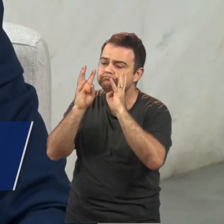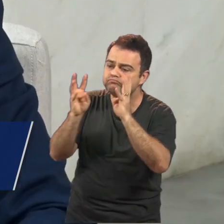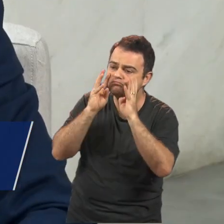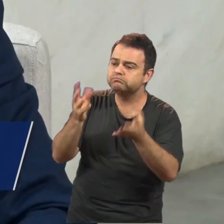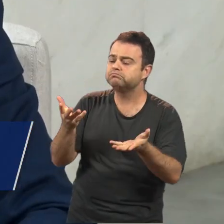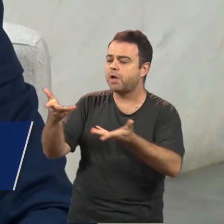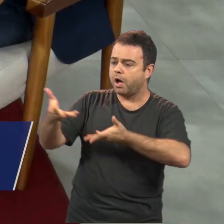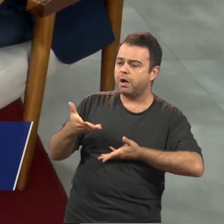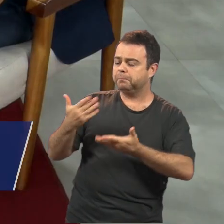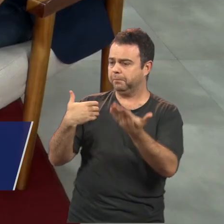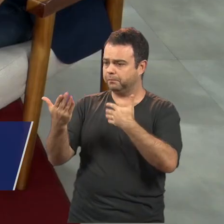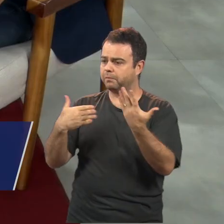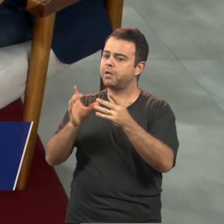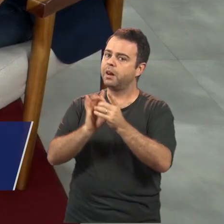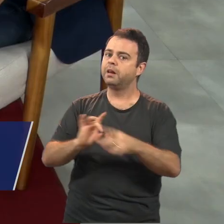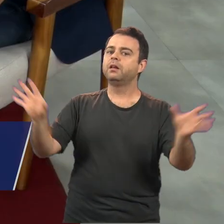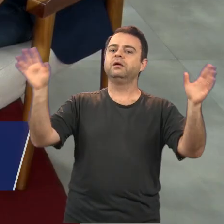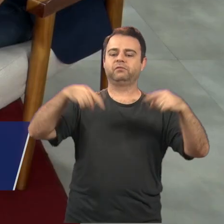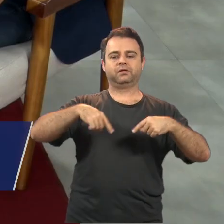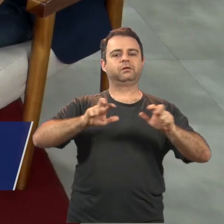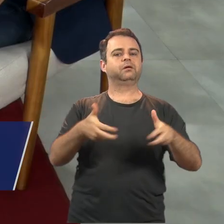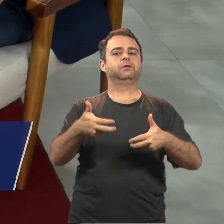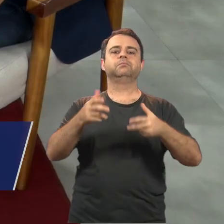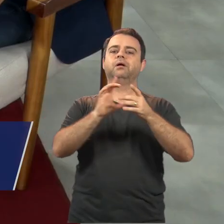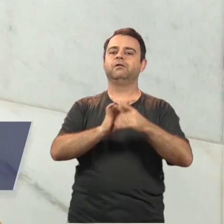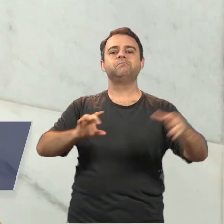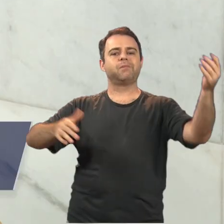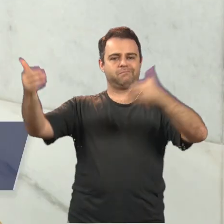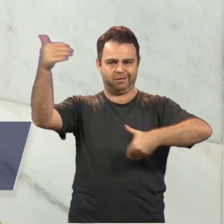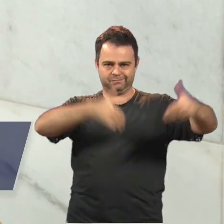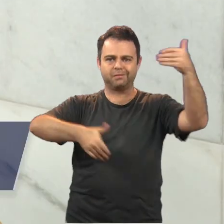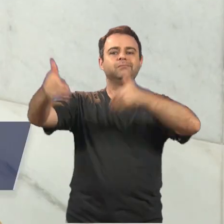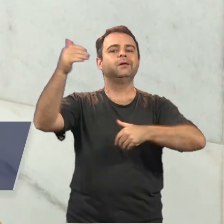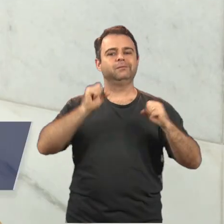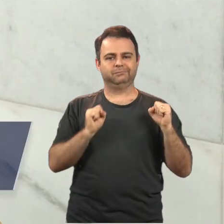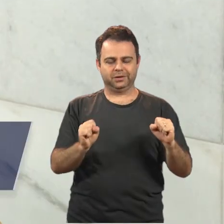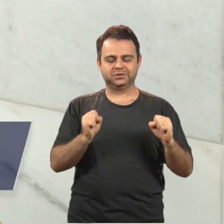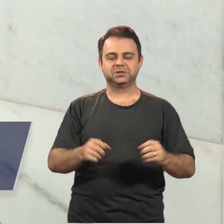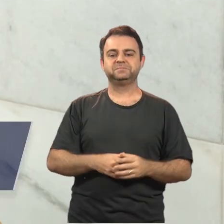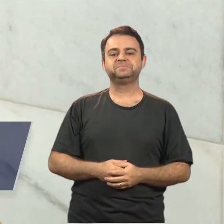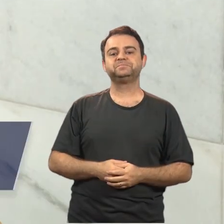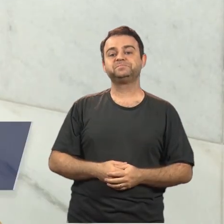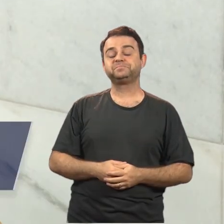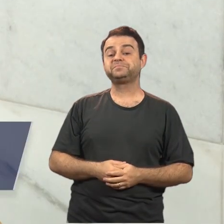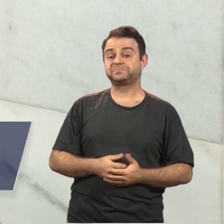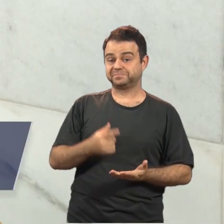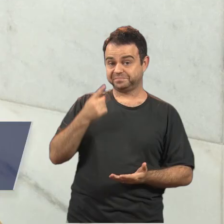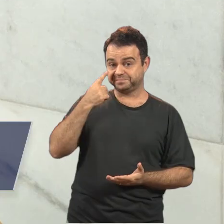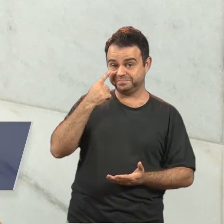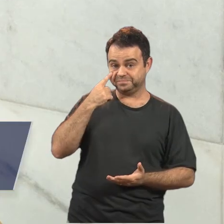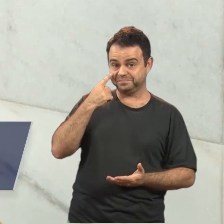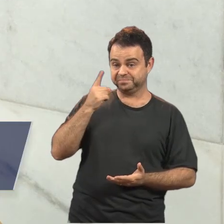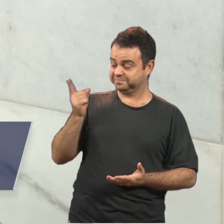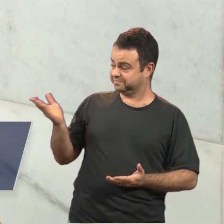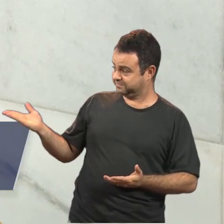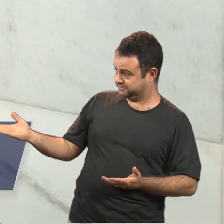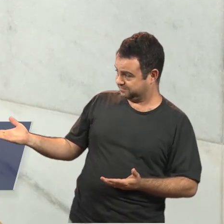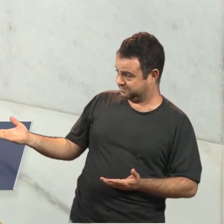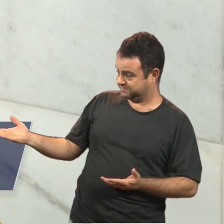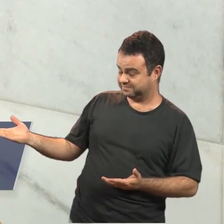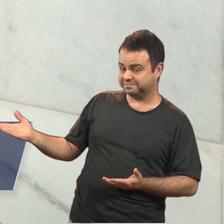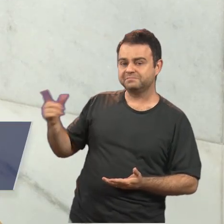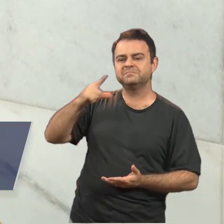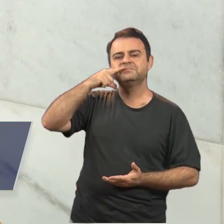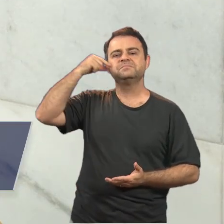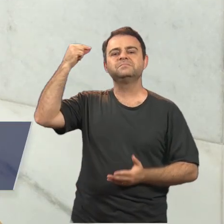Municipal. É isso aí, a gente vai deixar aí o contato do gabinete do vereador para quem quiser entrar em contato, tirar alguma dúvida ou até agendar aí